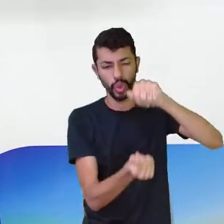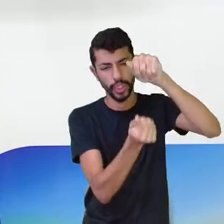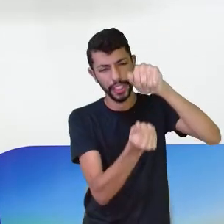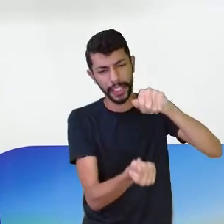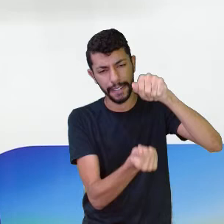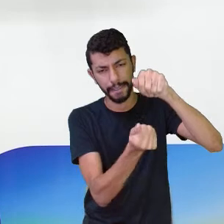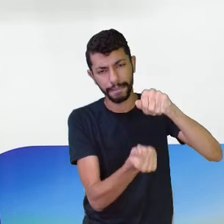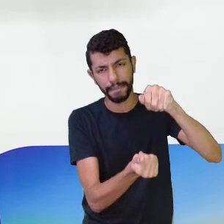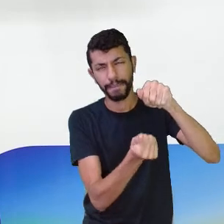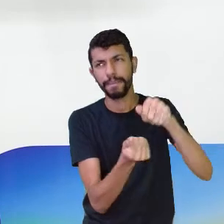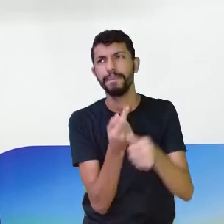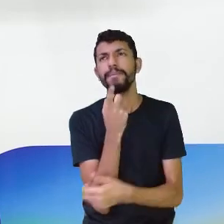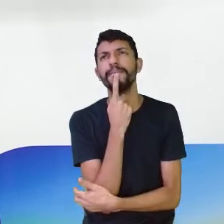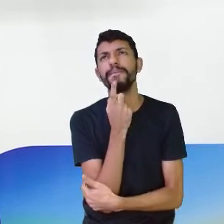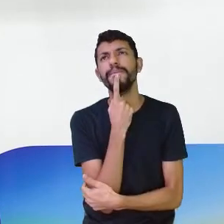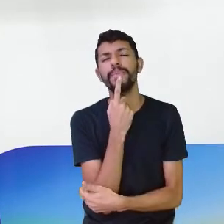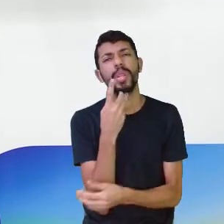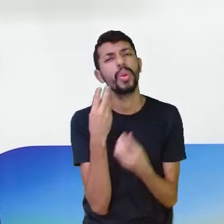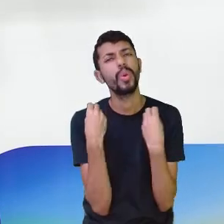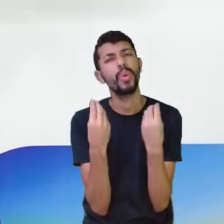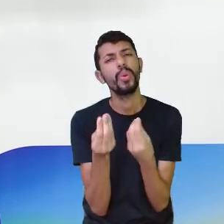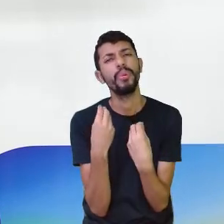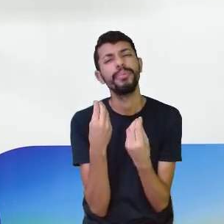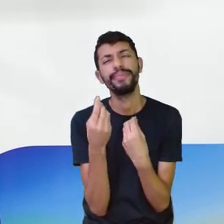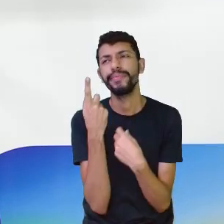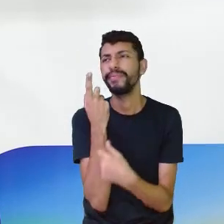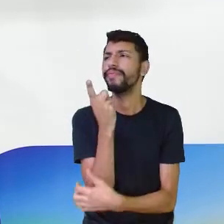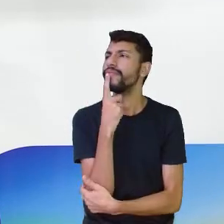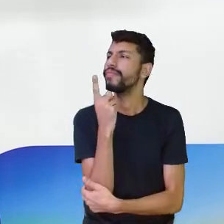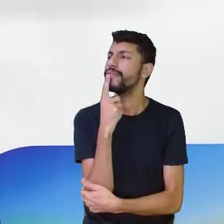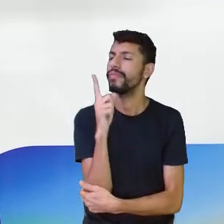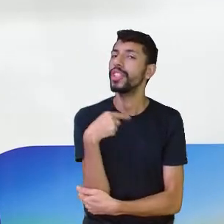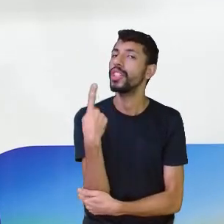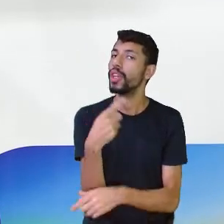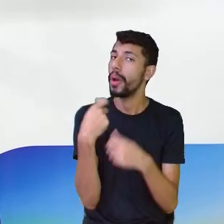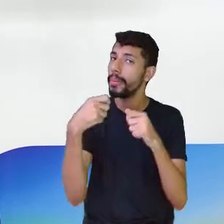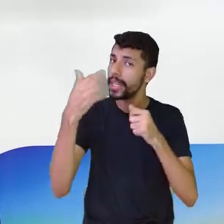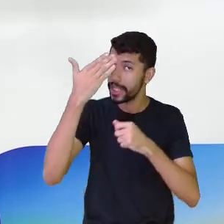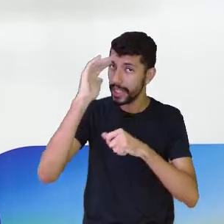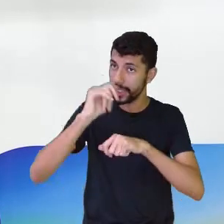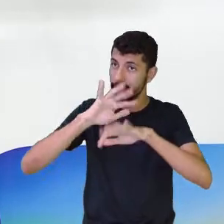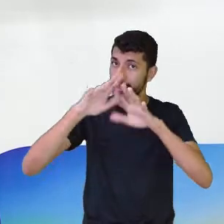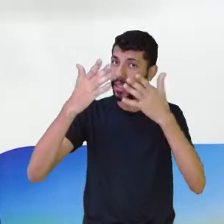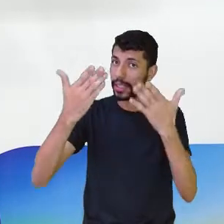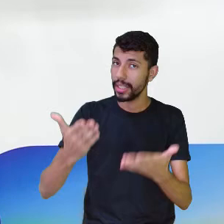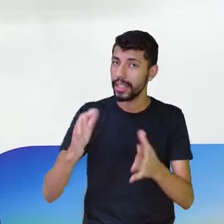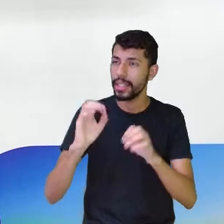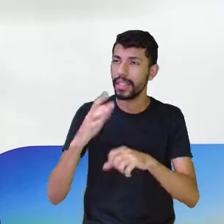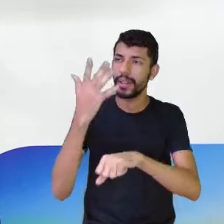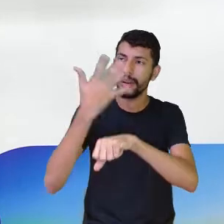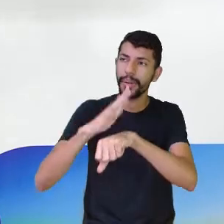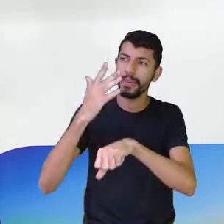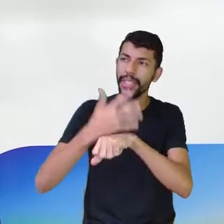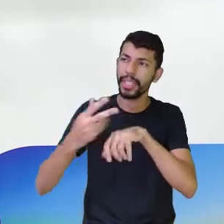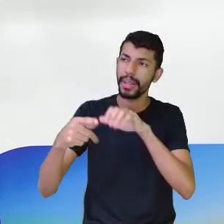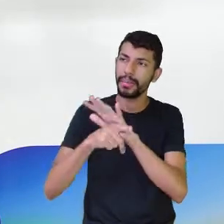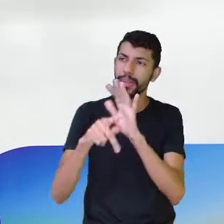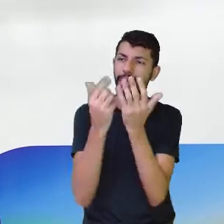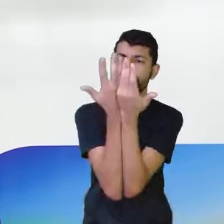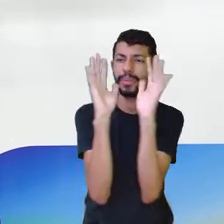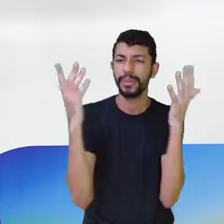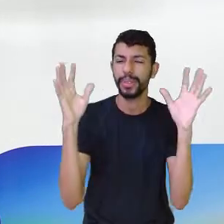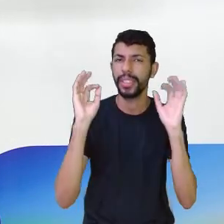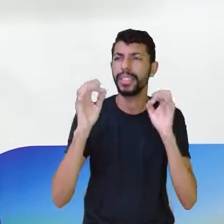Sustentabilidade, como assim sustentabilidade? A gente vai compreender isso. Praticar para o meio ambiente, essa